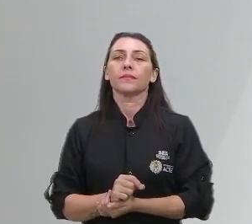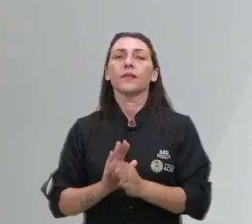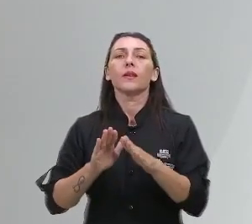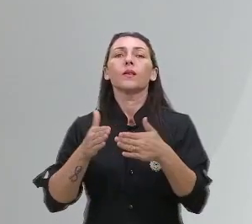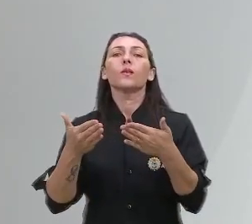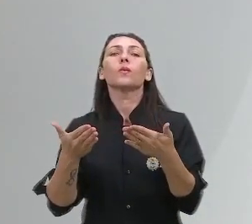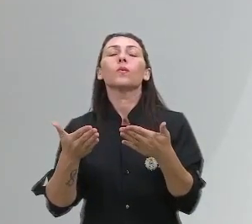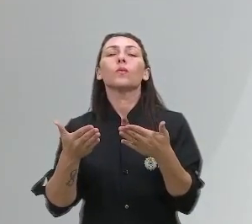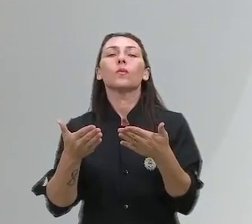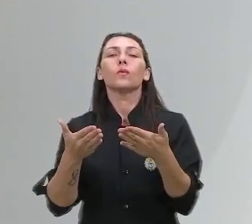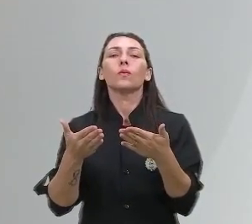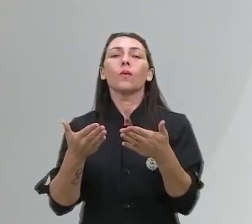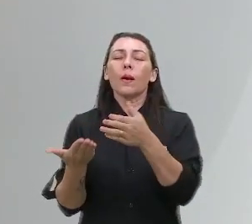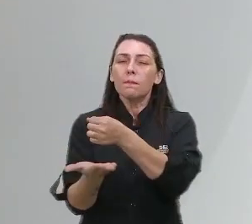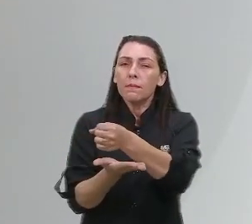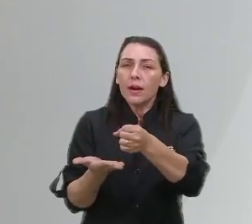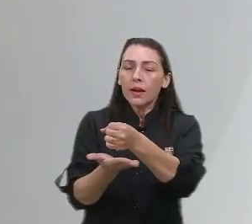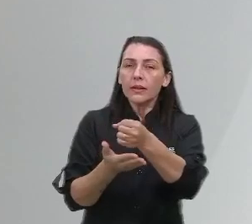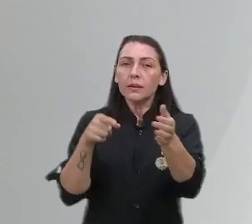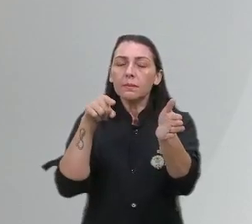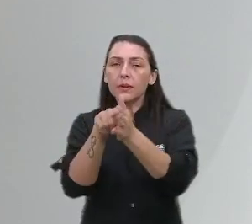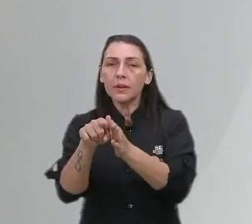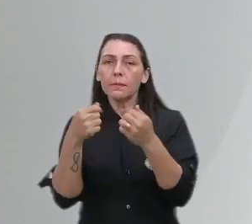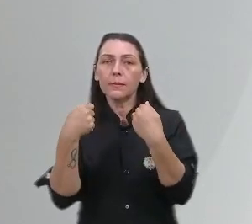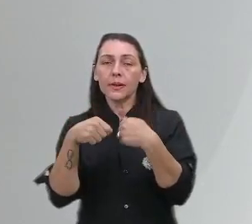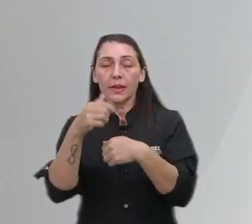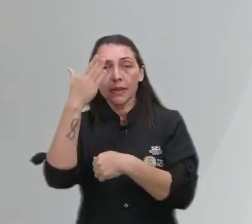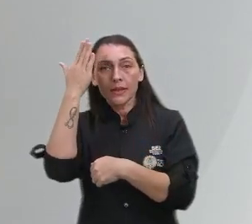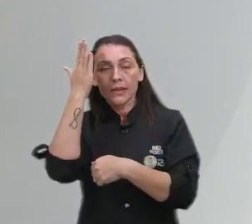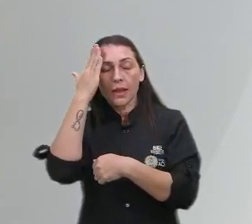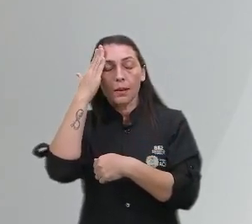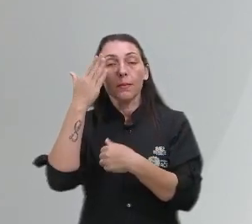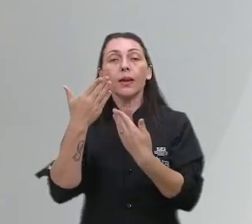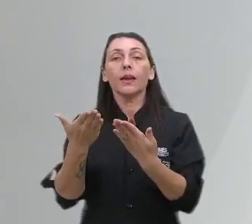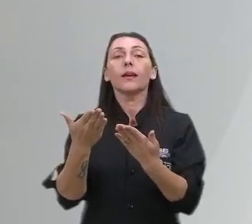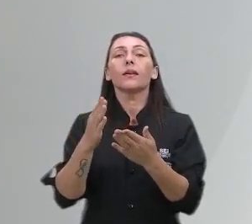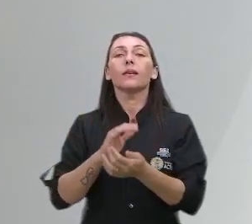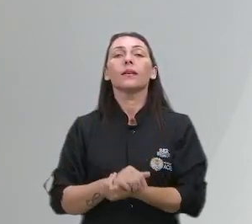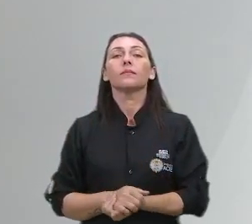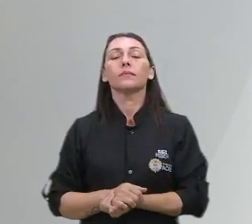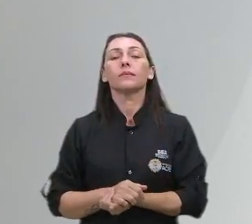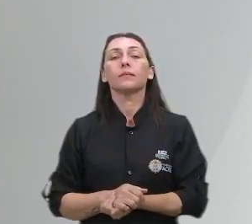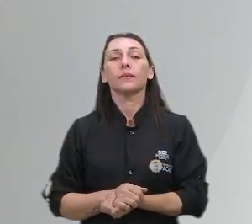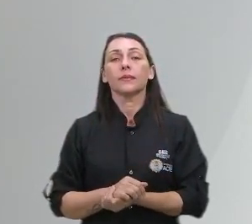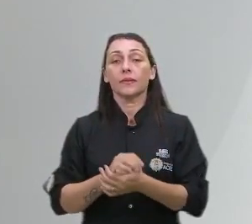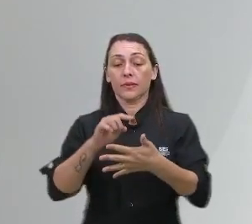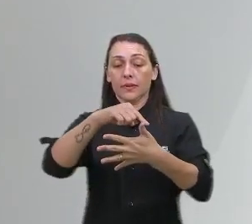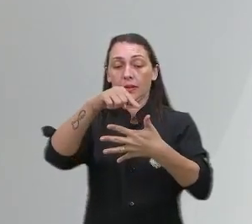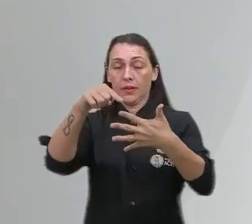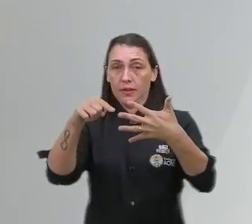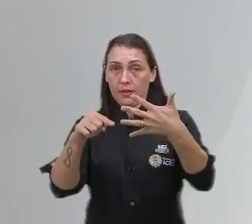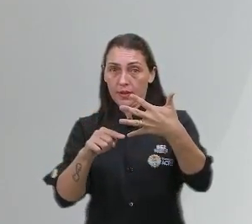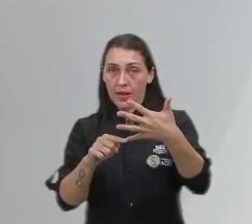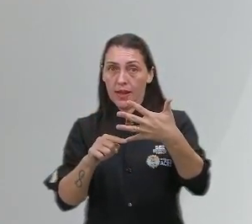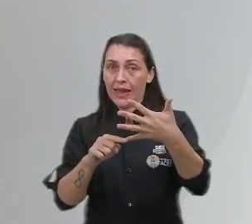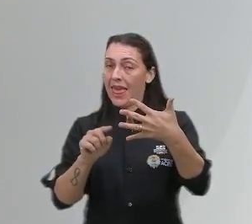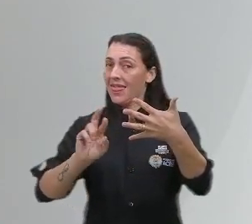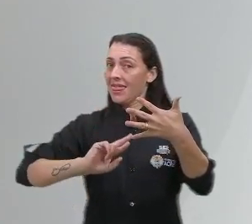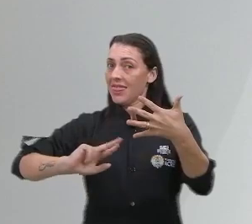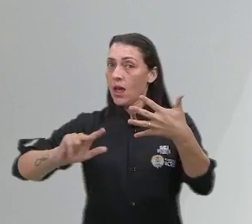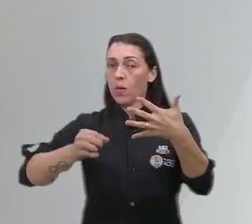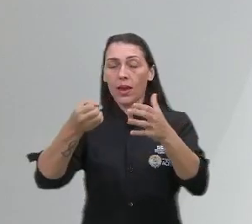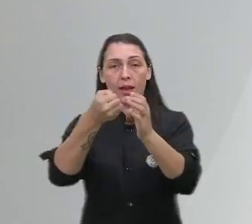é o comando? Você precisa identificar exceto, ou seja, dessas alternativas, aquela que não é